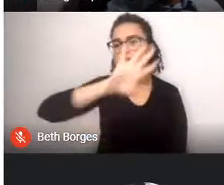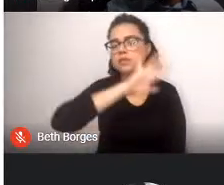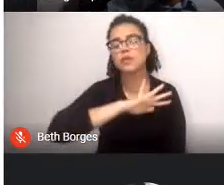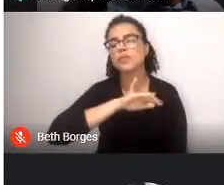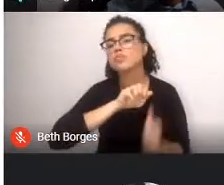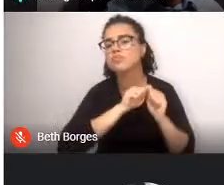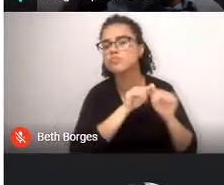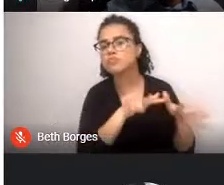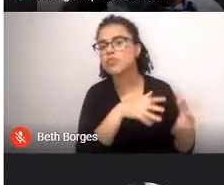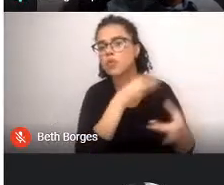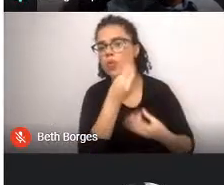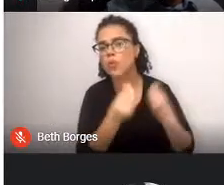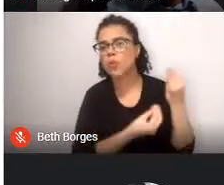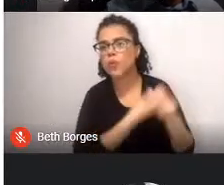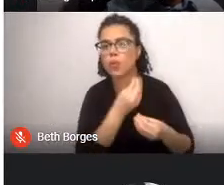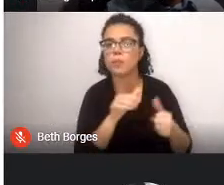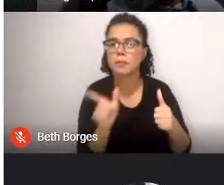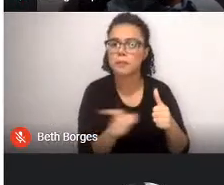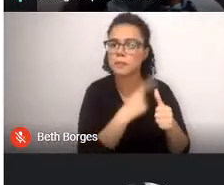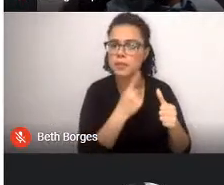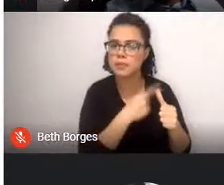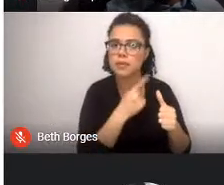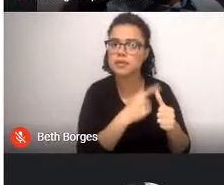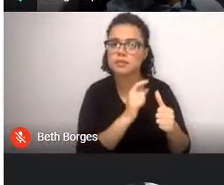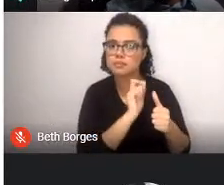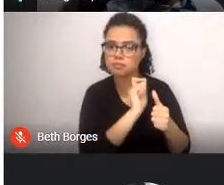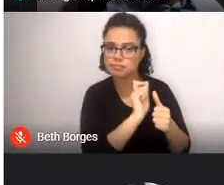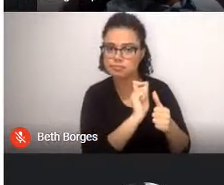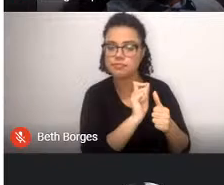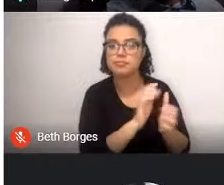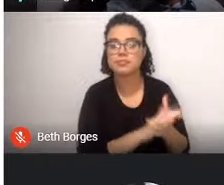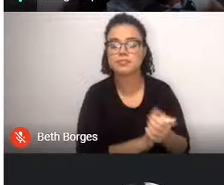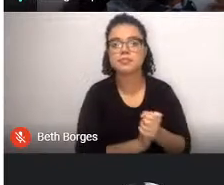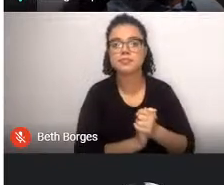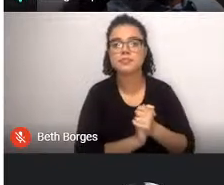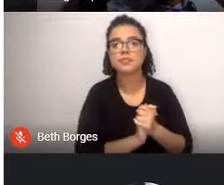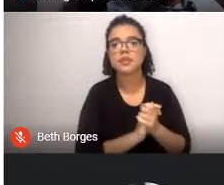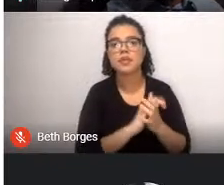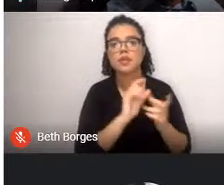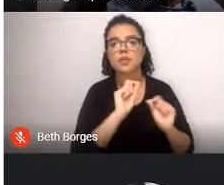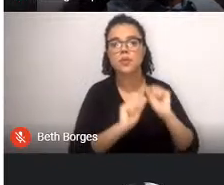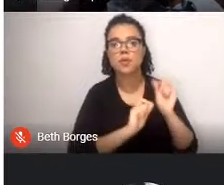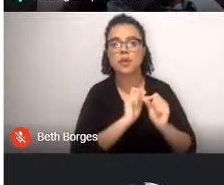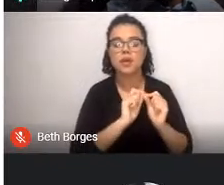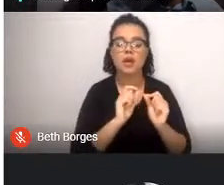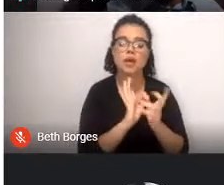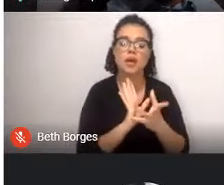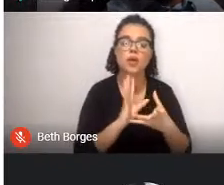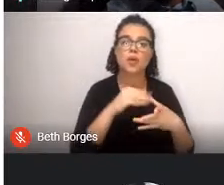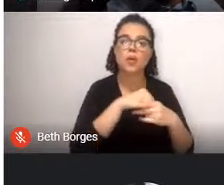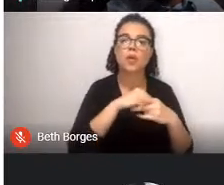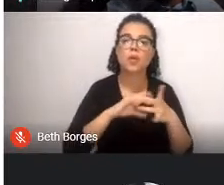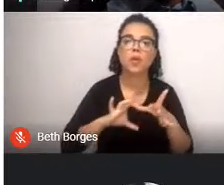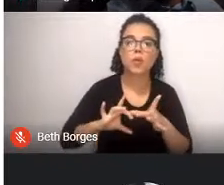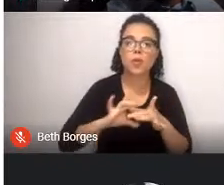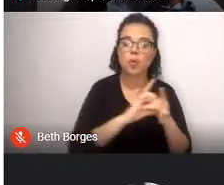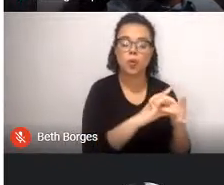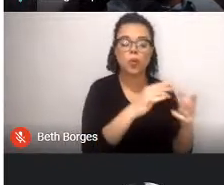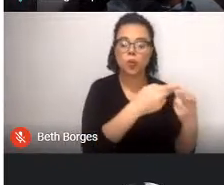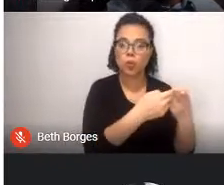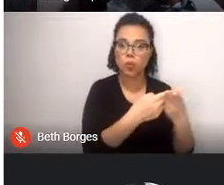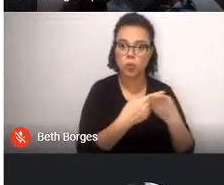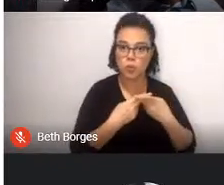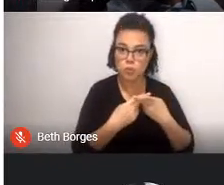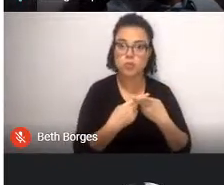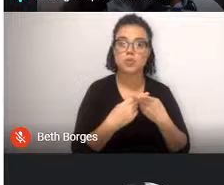estrutura, primeiramente, tá? Foi quem fez a reescrição dessa técnica aqui no Brasil, terapia cognitiva de